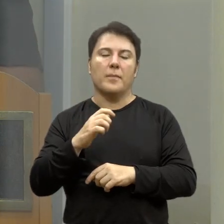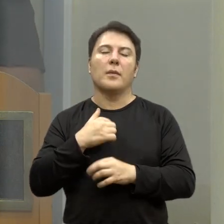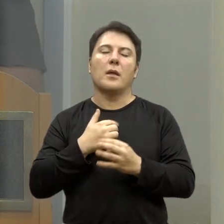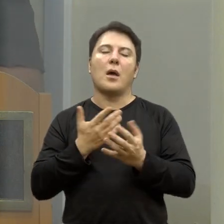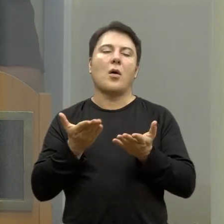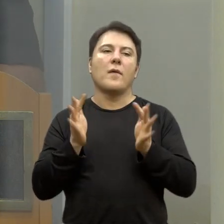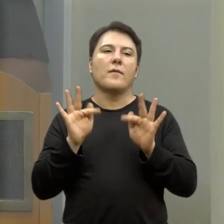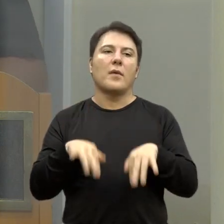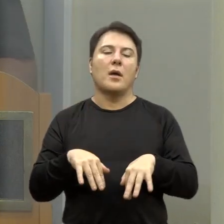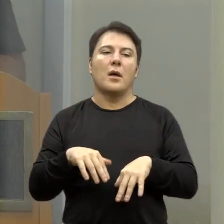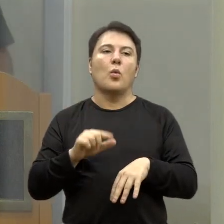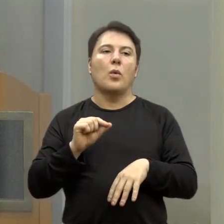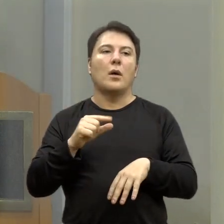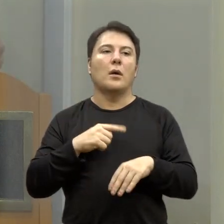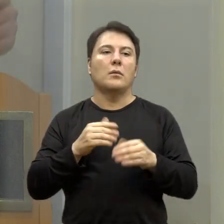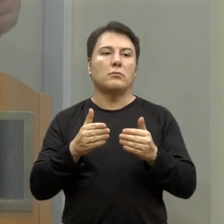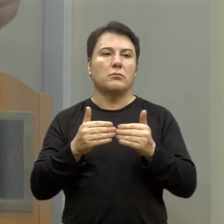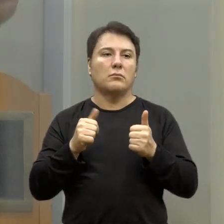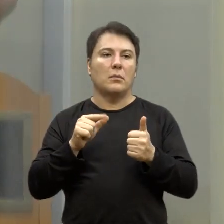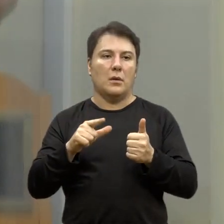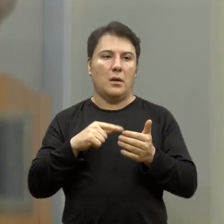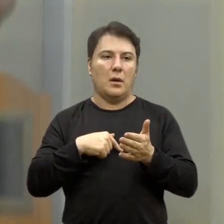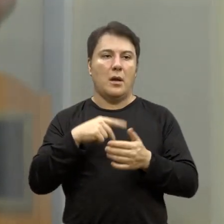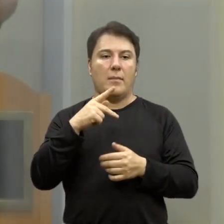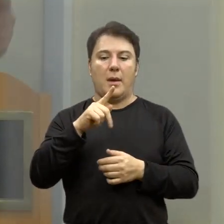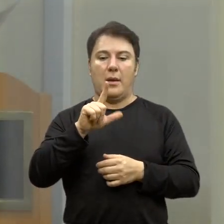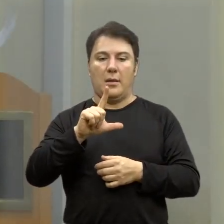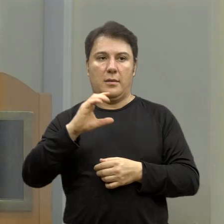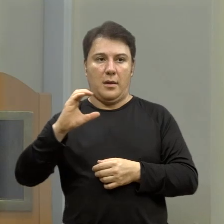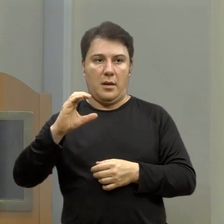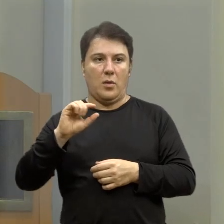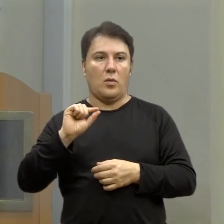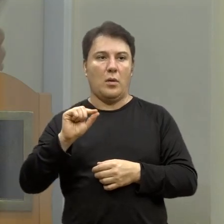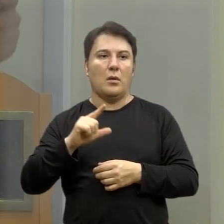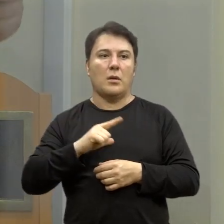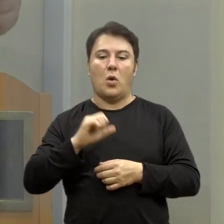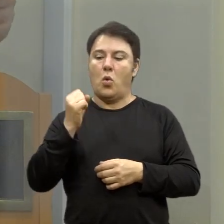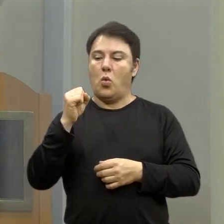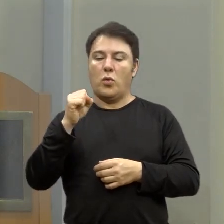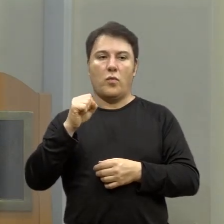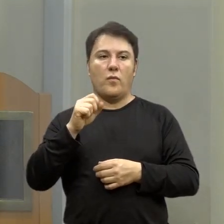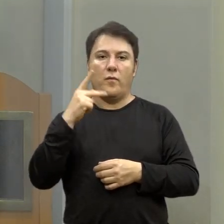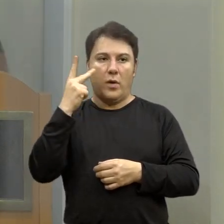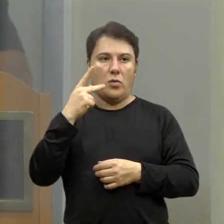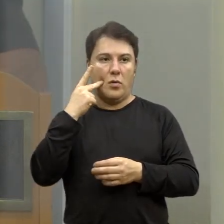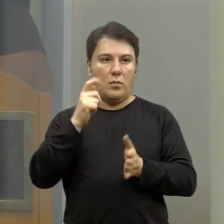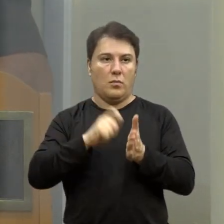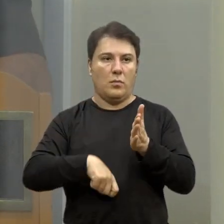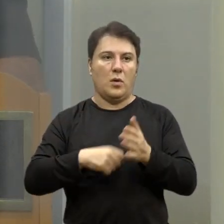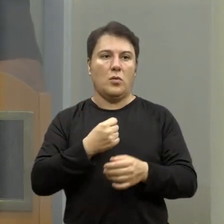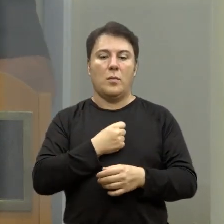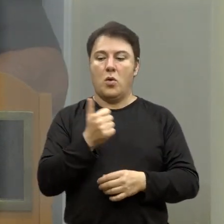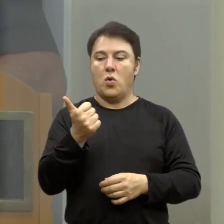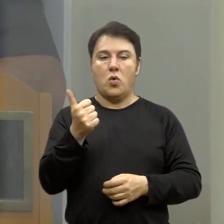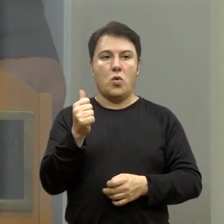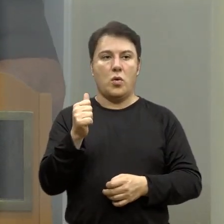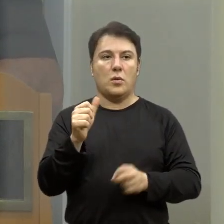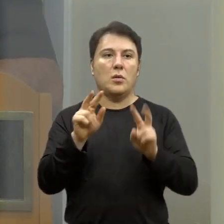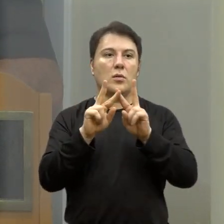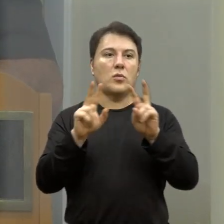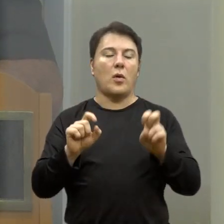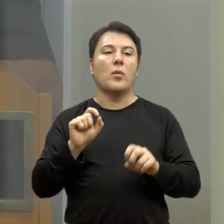essa casa pudesse apreciar o nosso PLC, que é assinado pelos 8 vereadores da oposição, de número 11, que